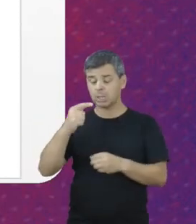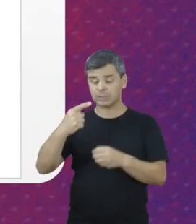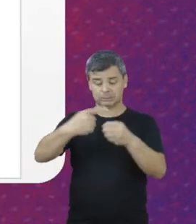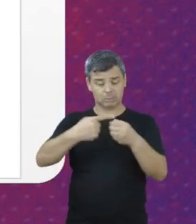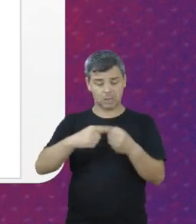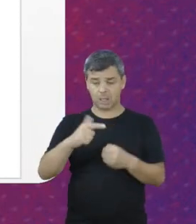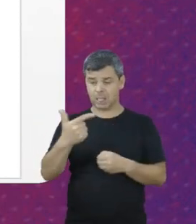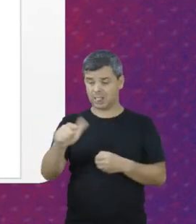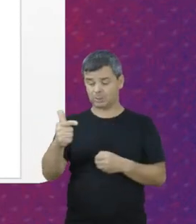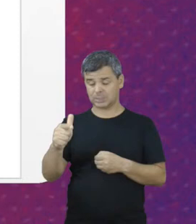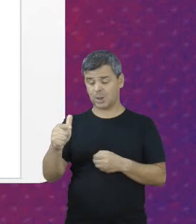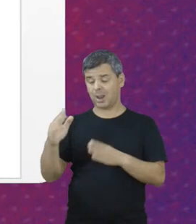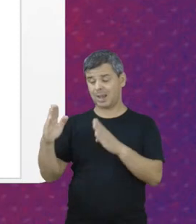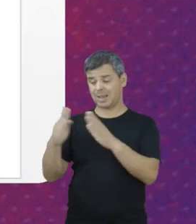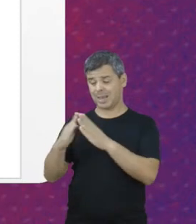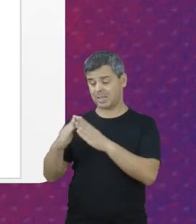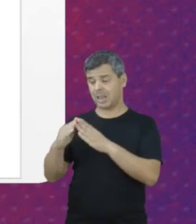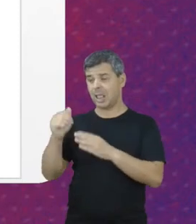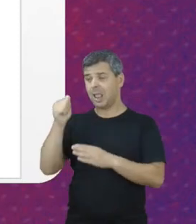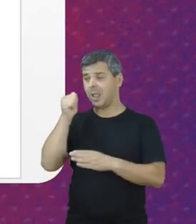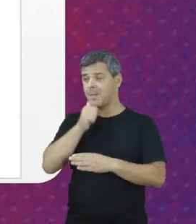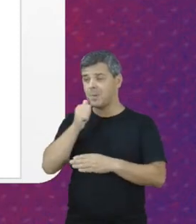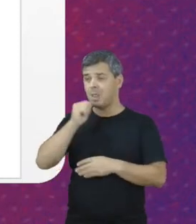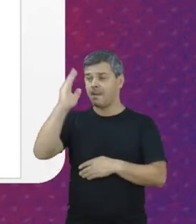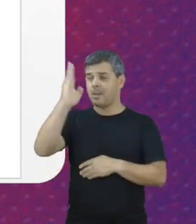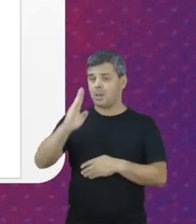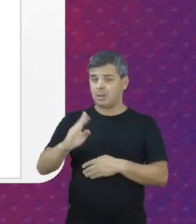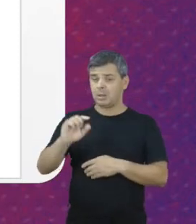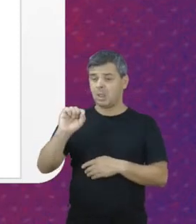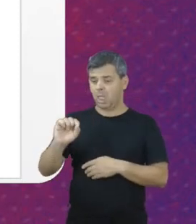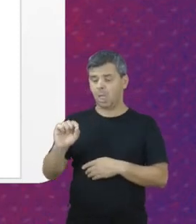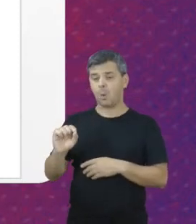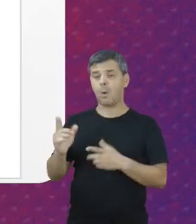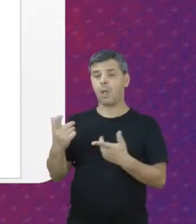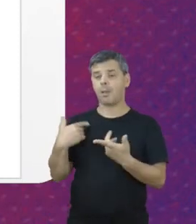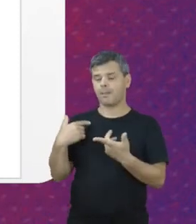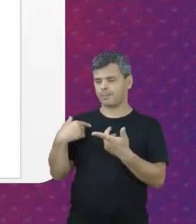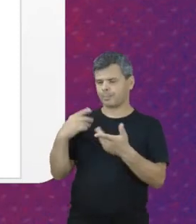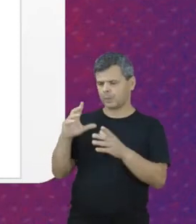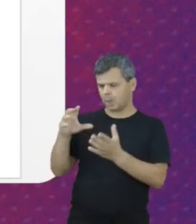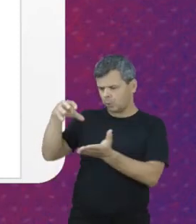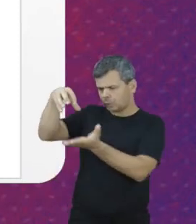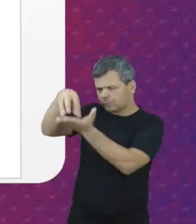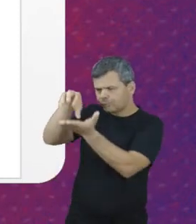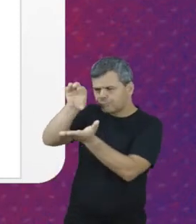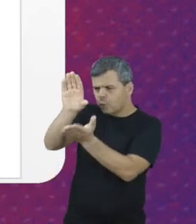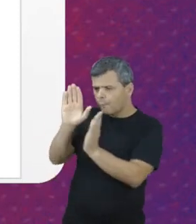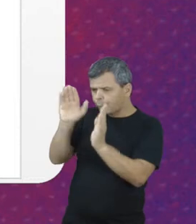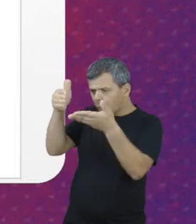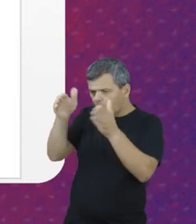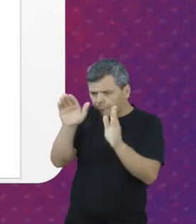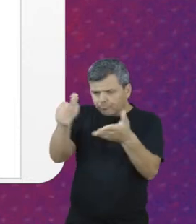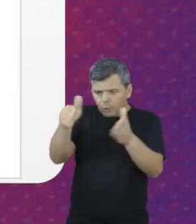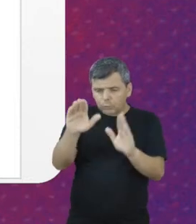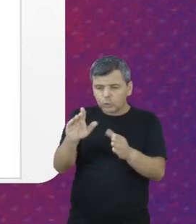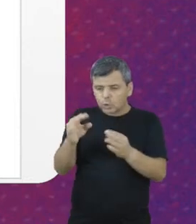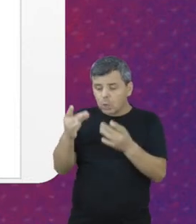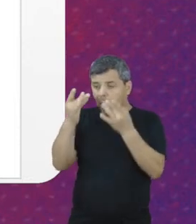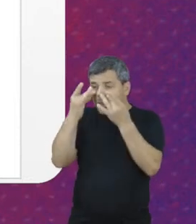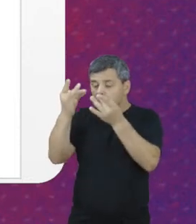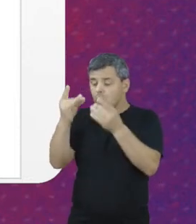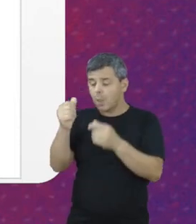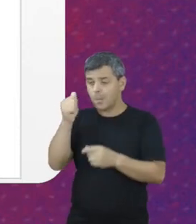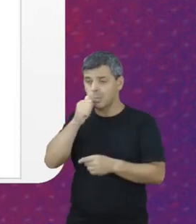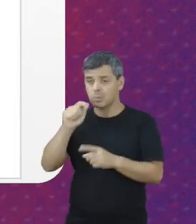tinham a Casa da Mulher Brasileira, que é um instrumento, né, que tenta concentrar todos os serviços de atenção à mulher,